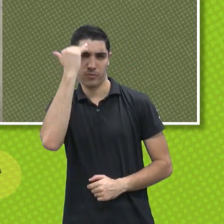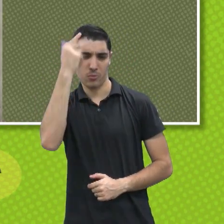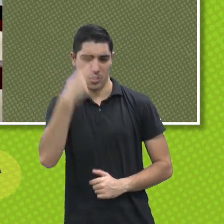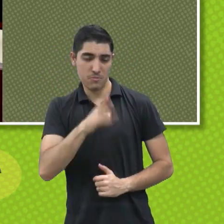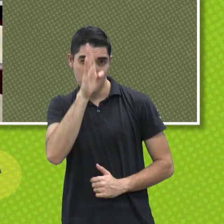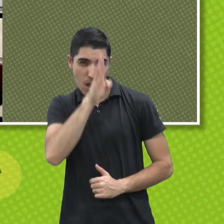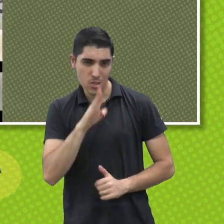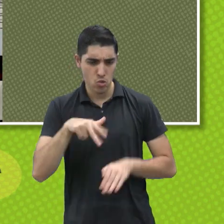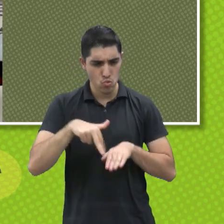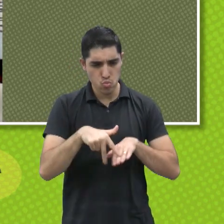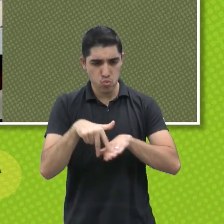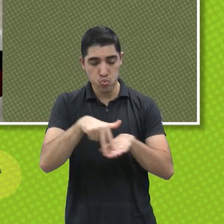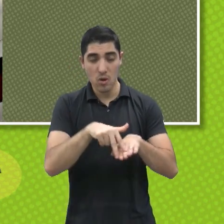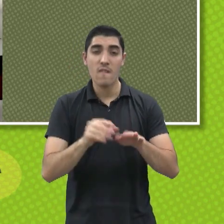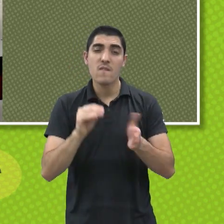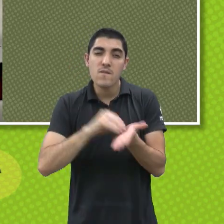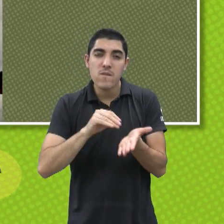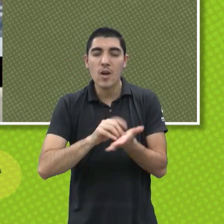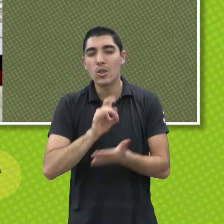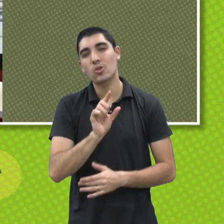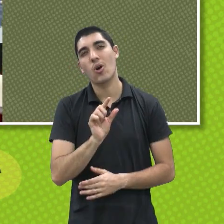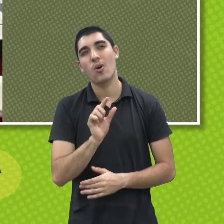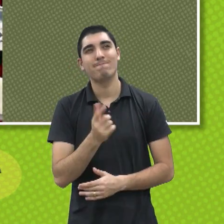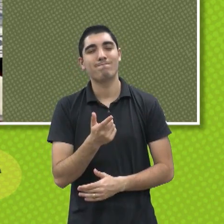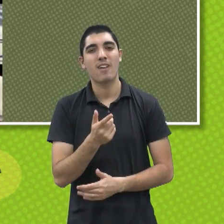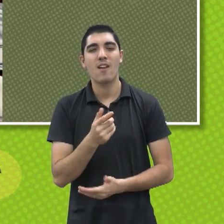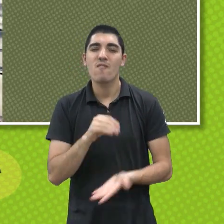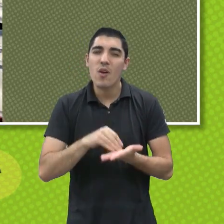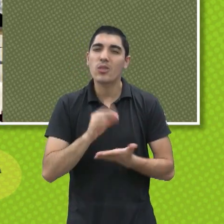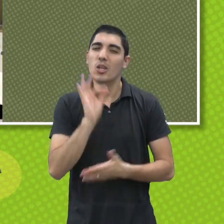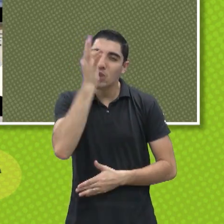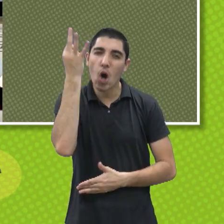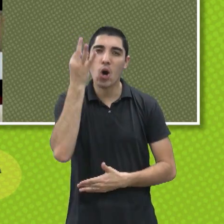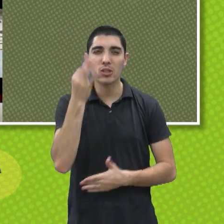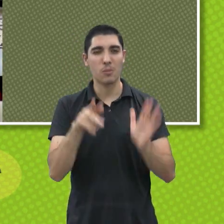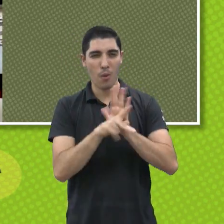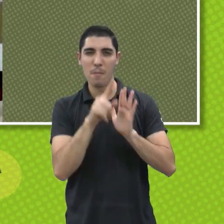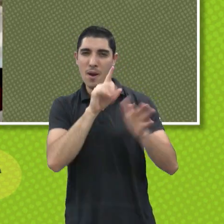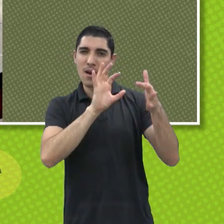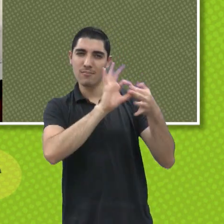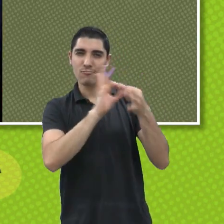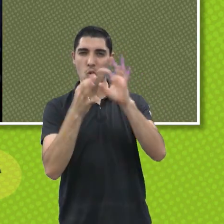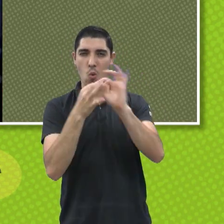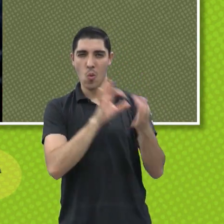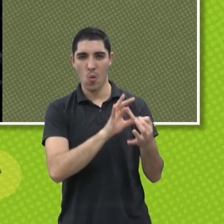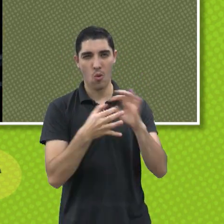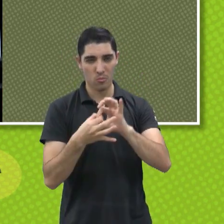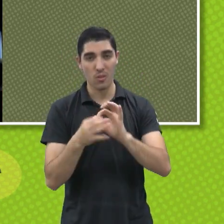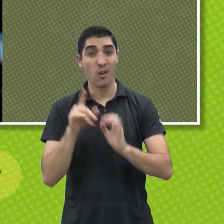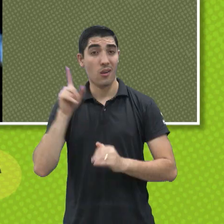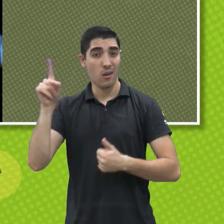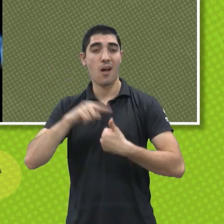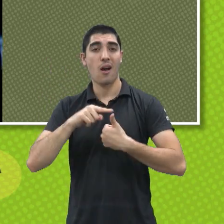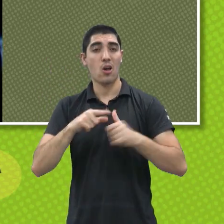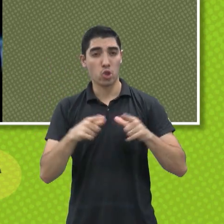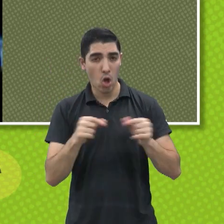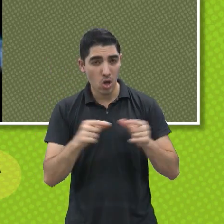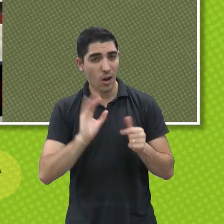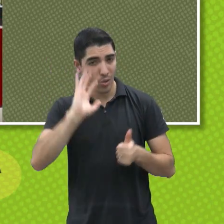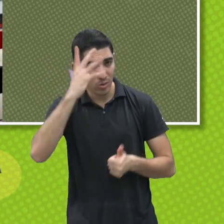ela ter um pouquinho mais de sorte nas Olimpíadas. É sempre... Tóquio foi assim, Paris foi assim, teve uma contusão que